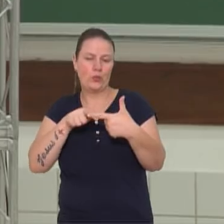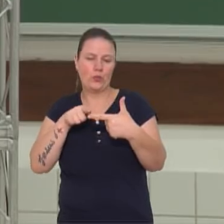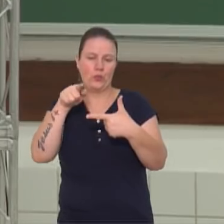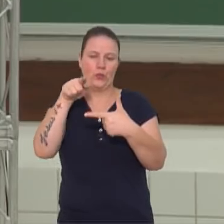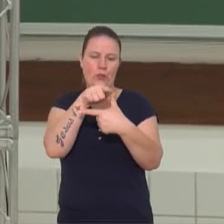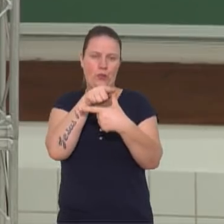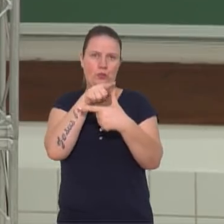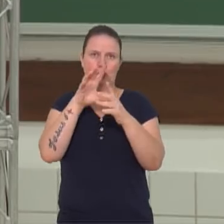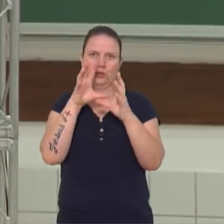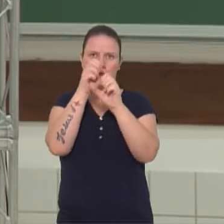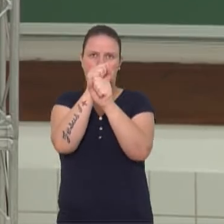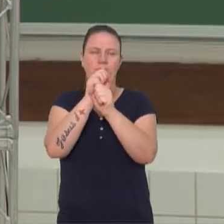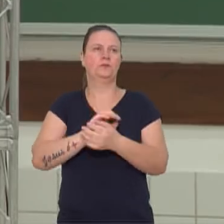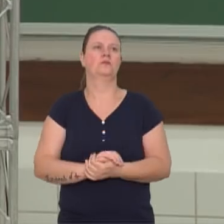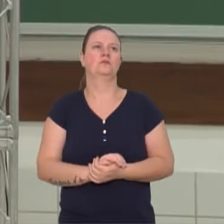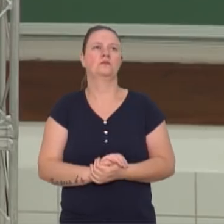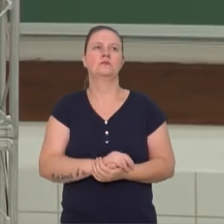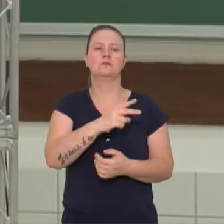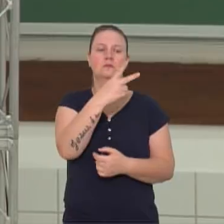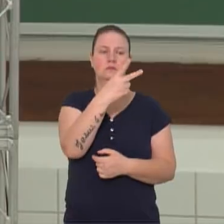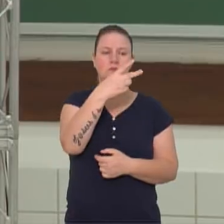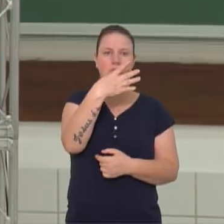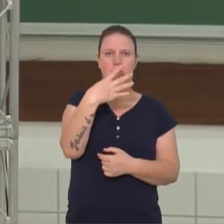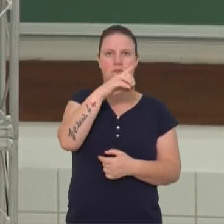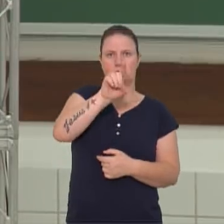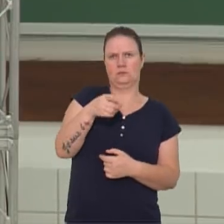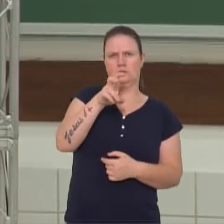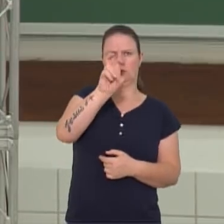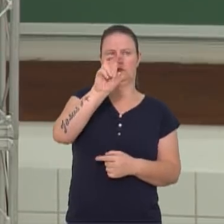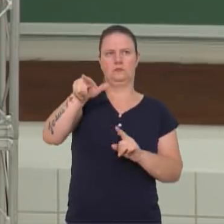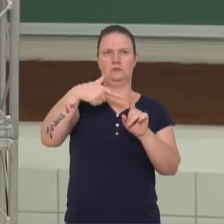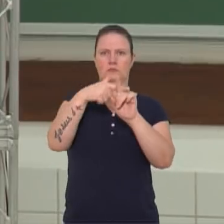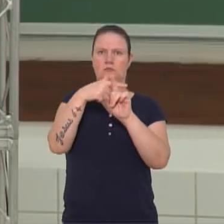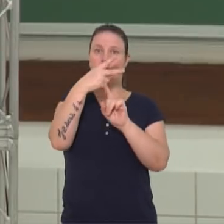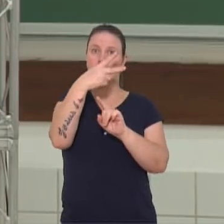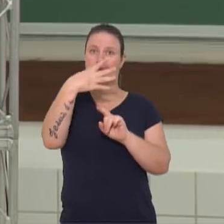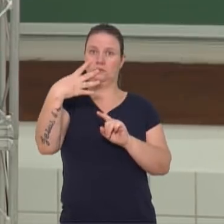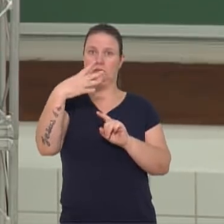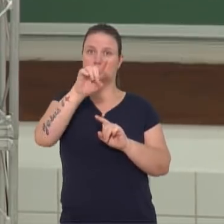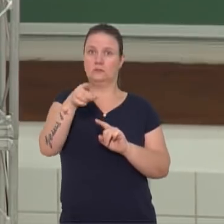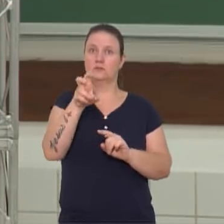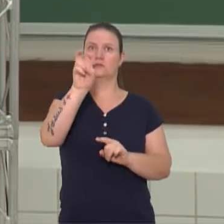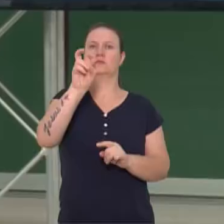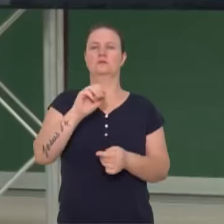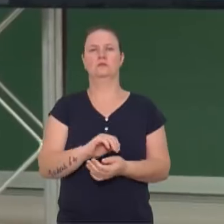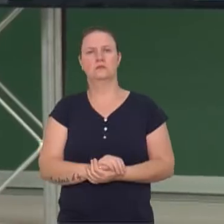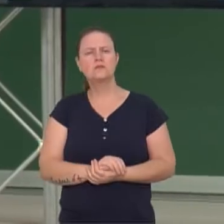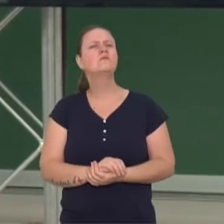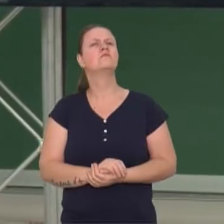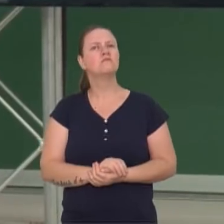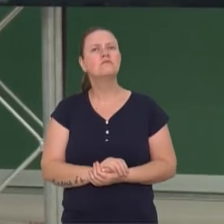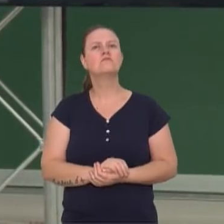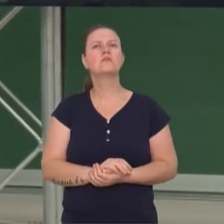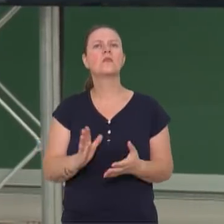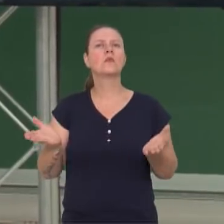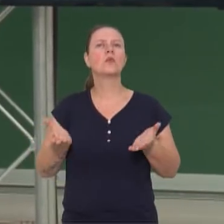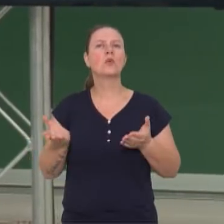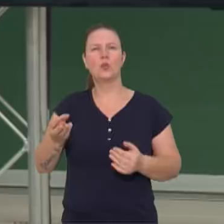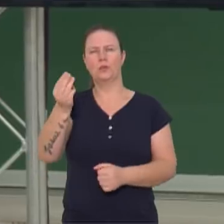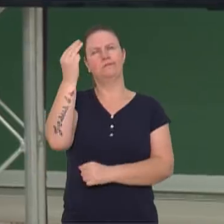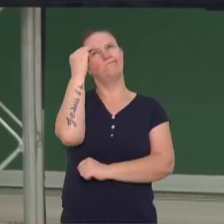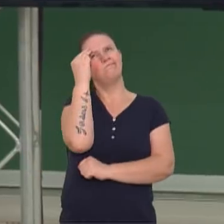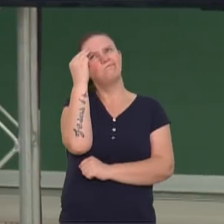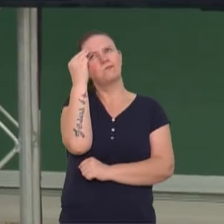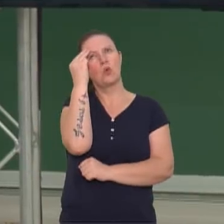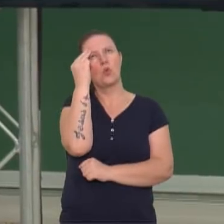lá. 24,5 mais 24,5, olha como é que a prof resolveu. Ela resolveu usando cálculo mental. Olha